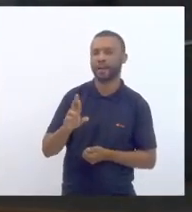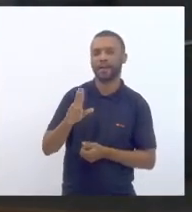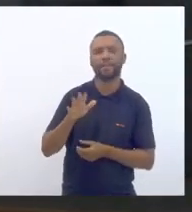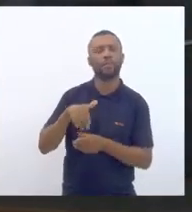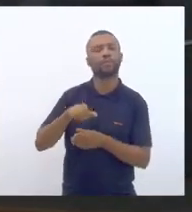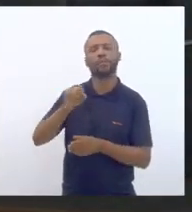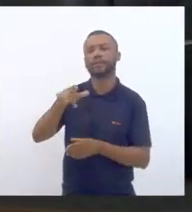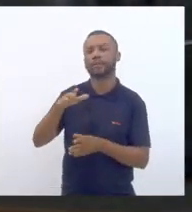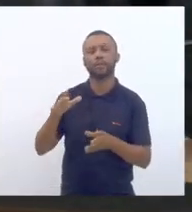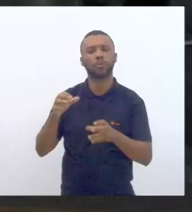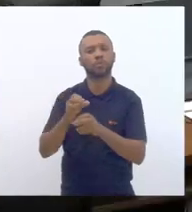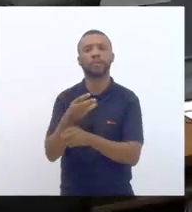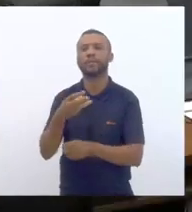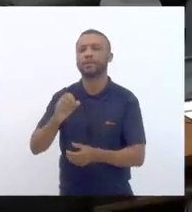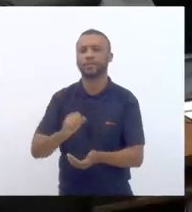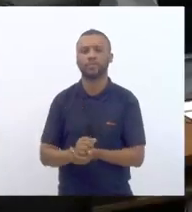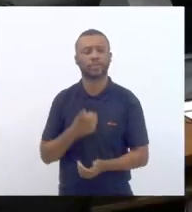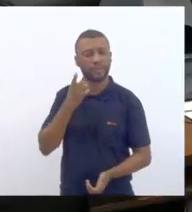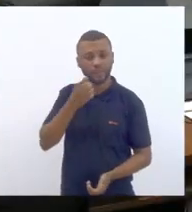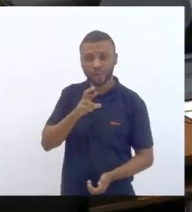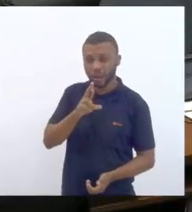Deputada Rosane Félix.